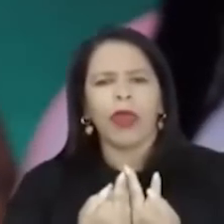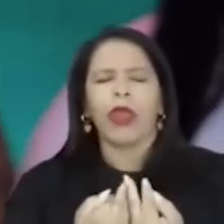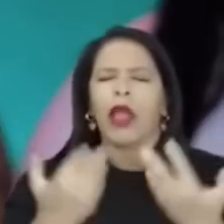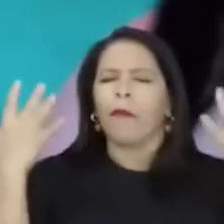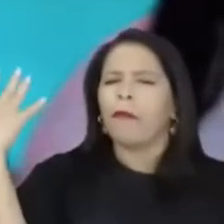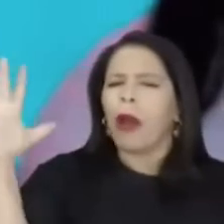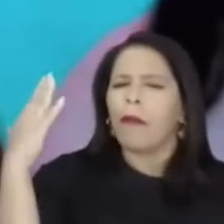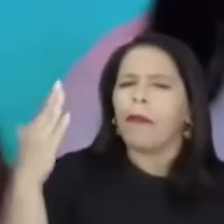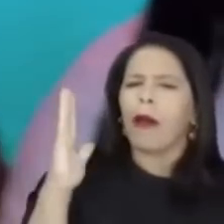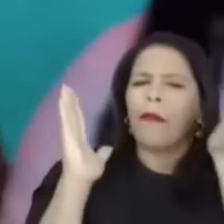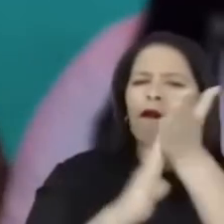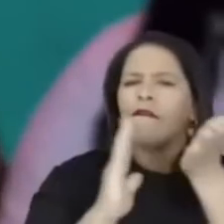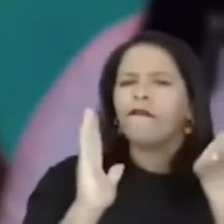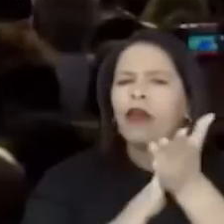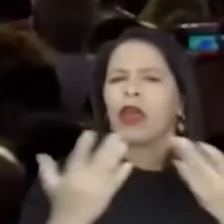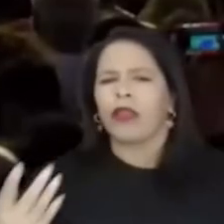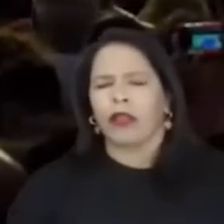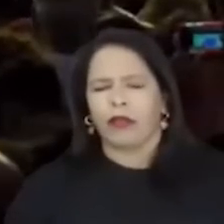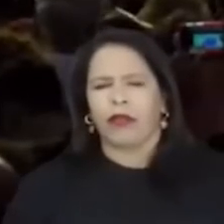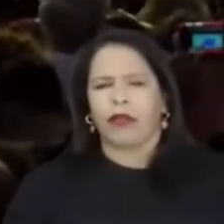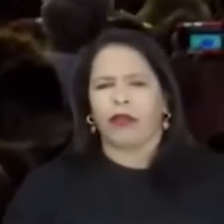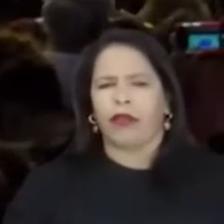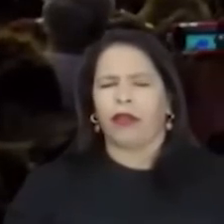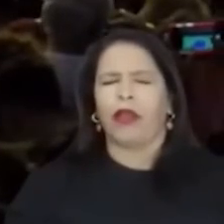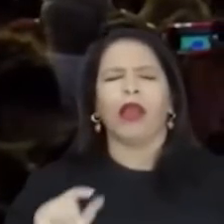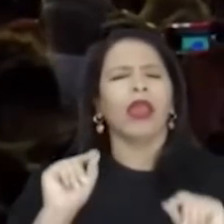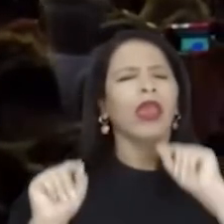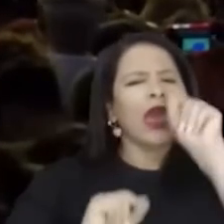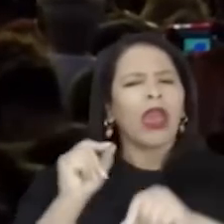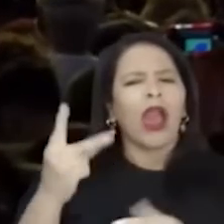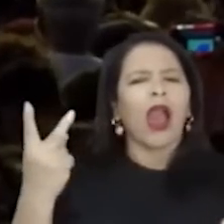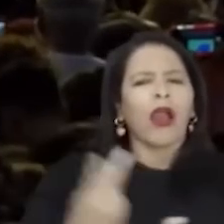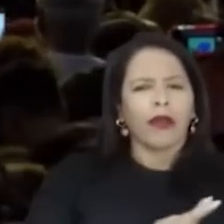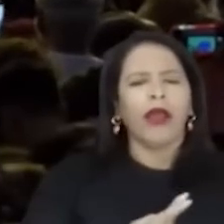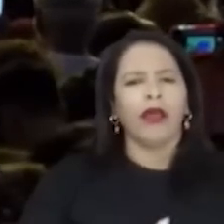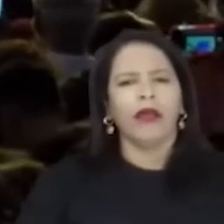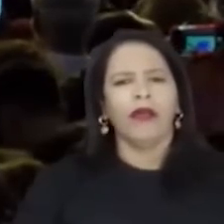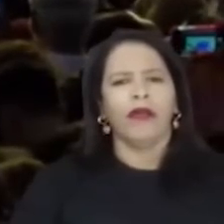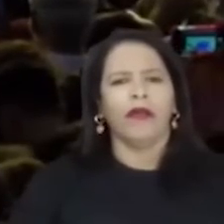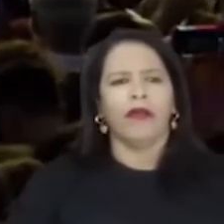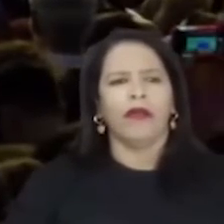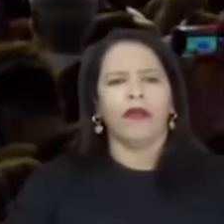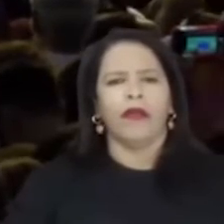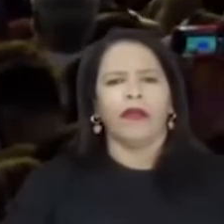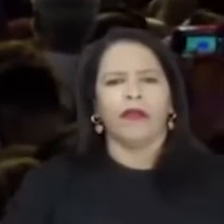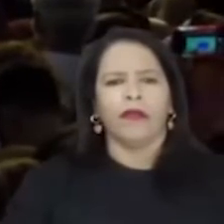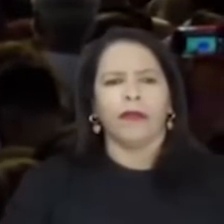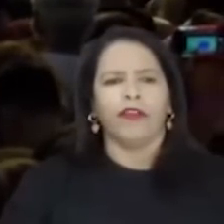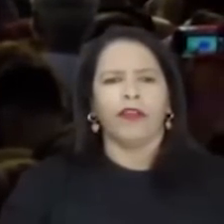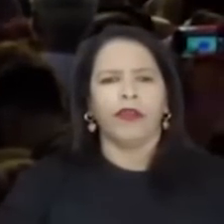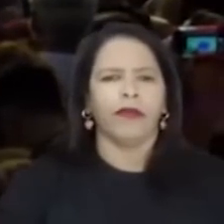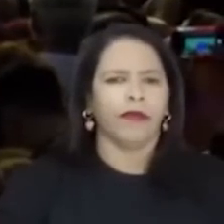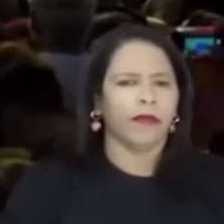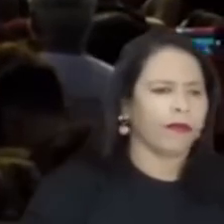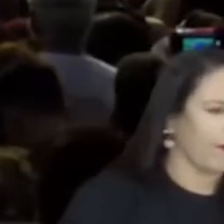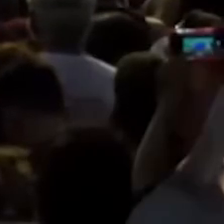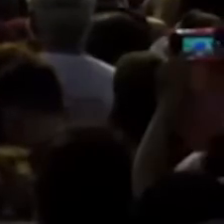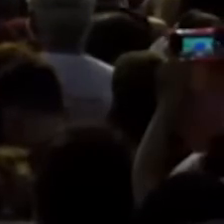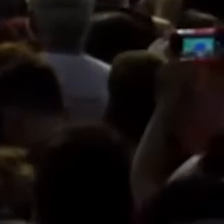aniversário. Uma dessas pessoas, tomada pelo ódio, tomada pela